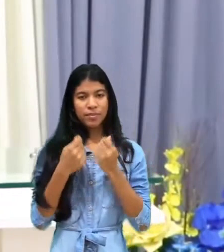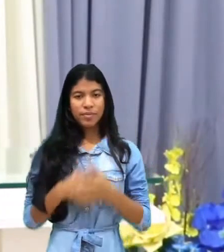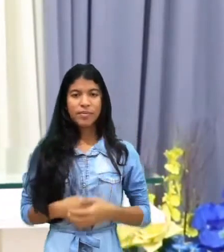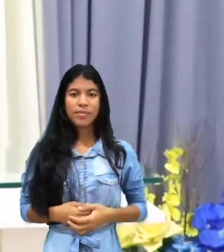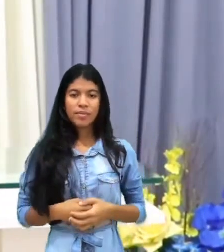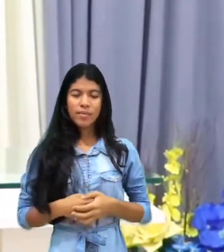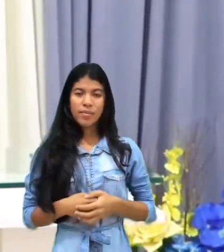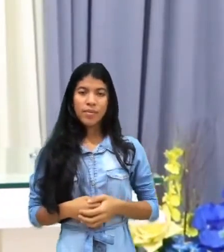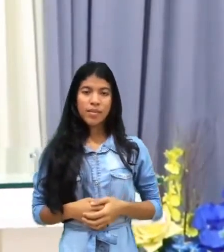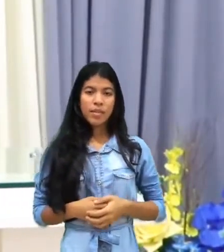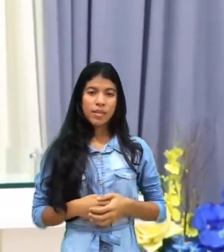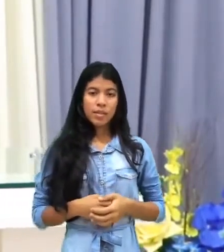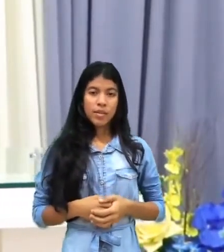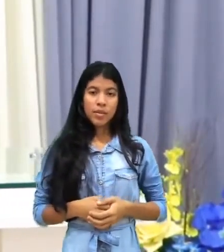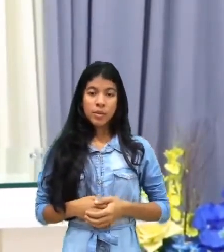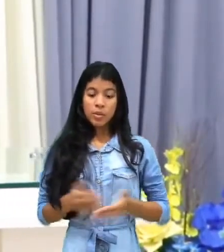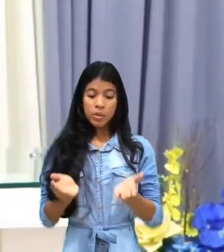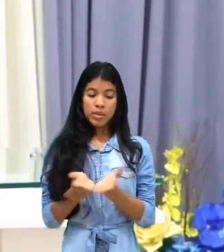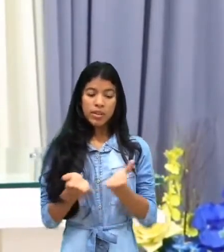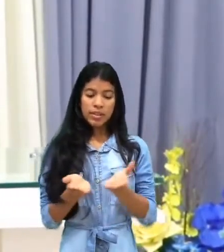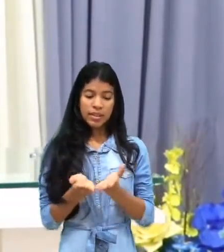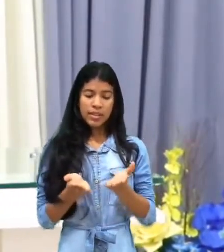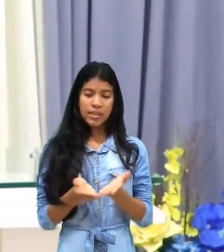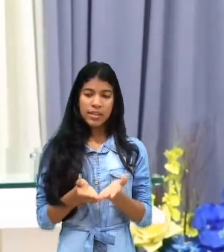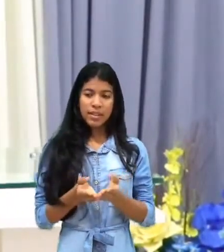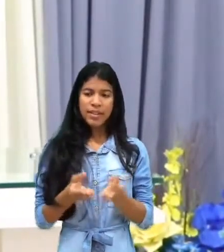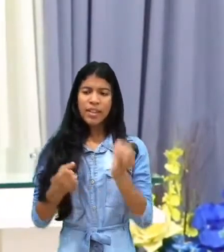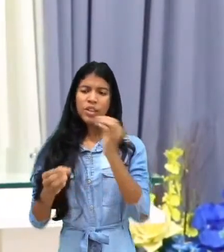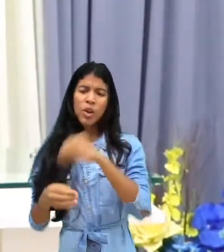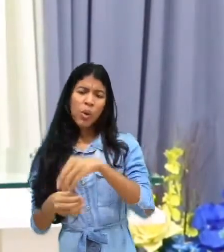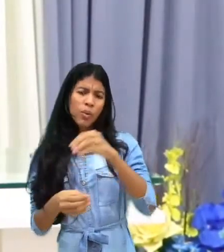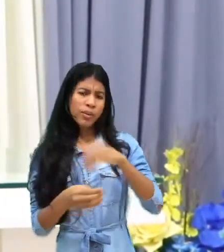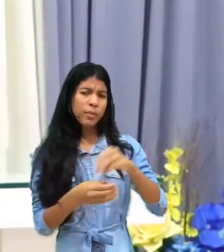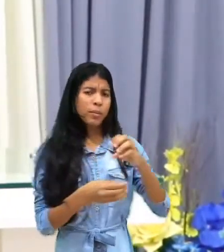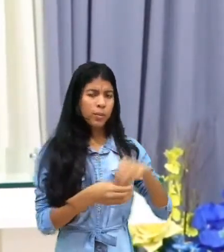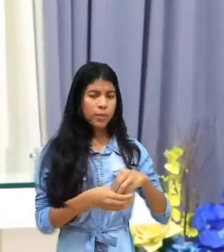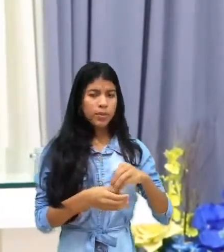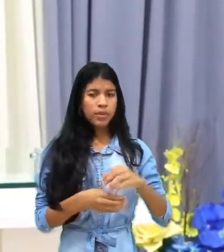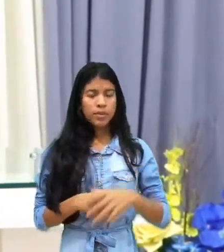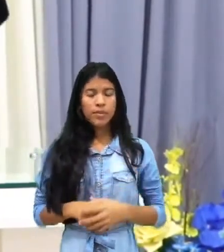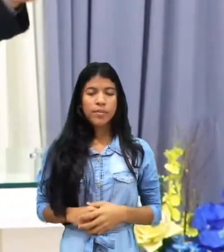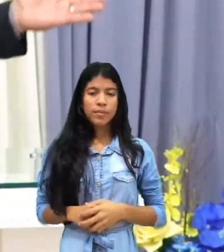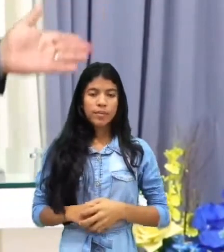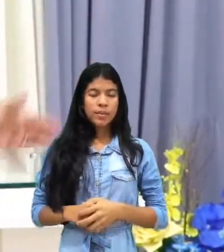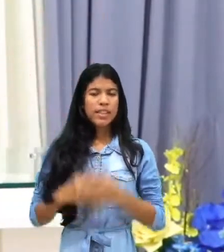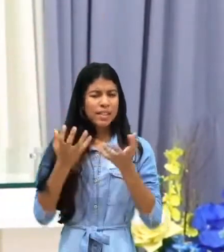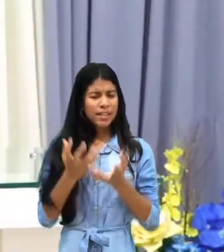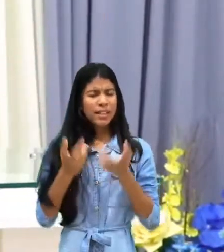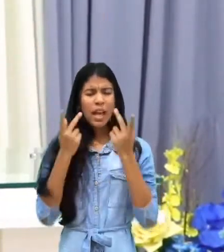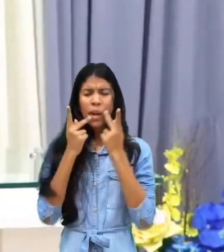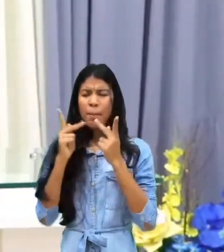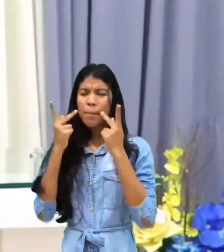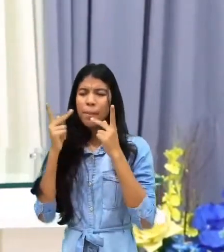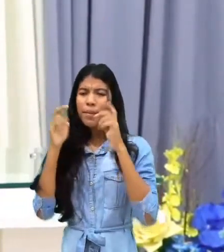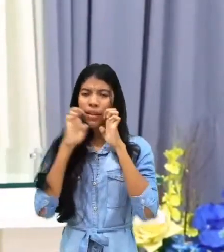são contribuintes, onde os seus membros querem pregar o Evangelho, e pregar o Evangelho não é só